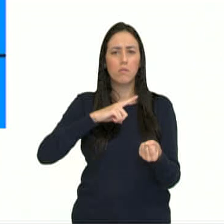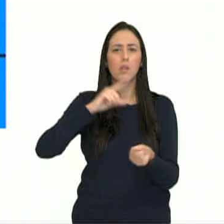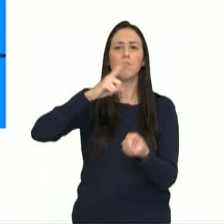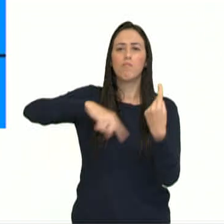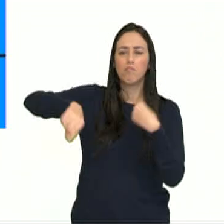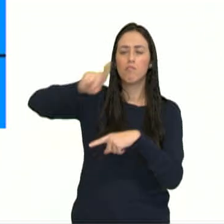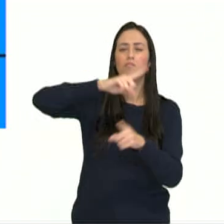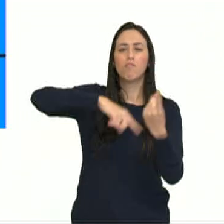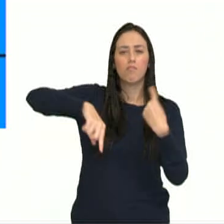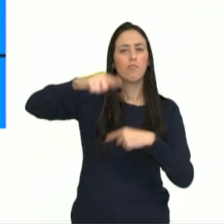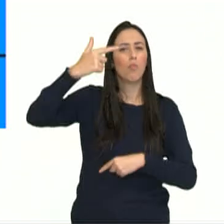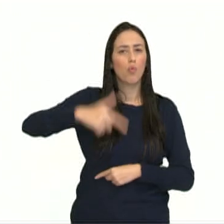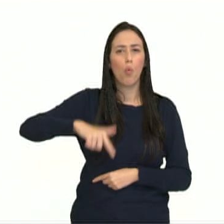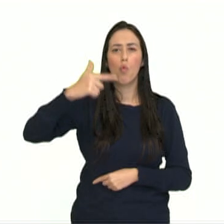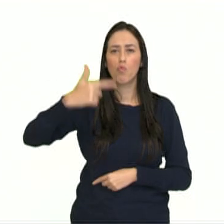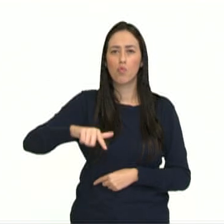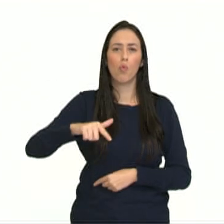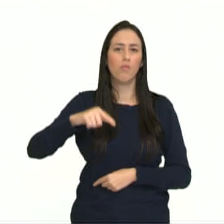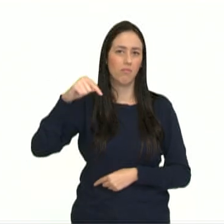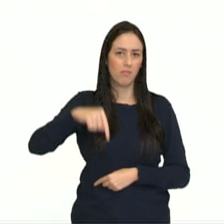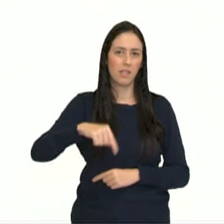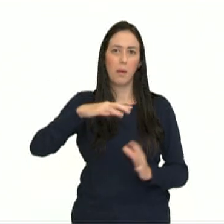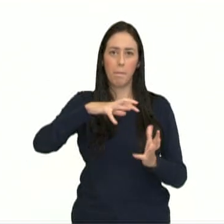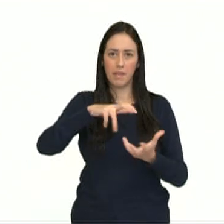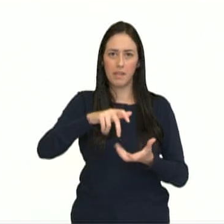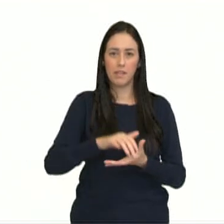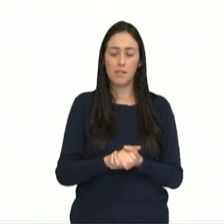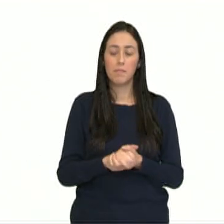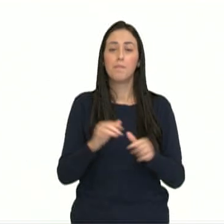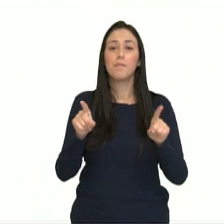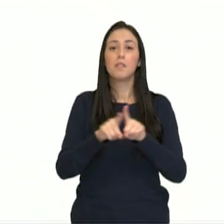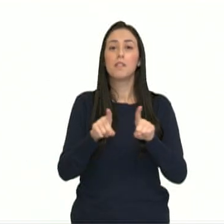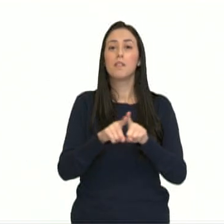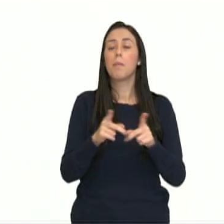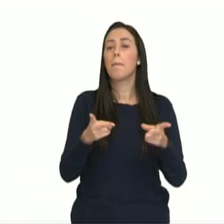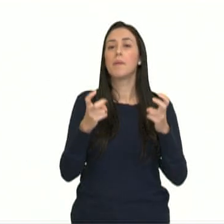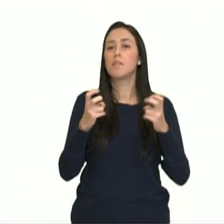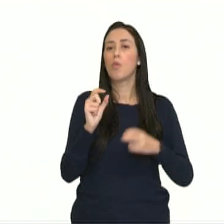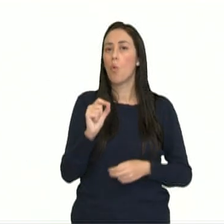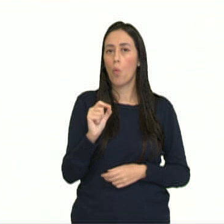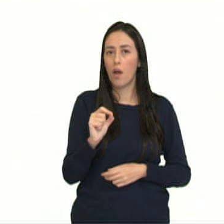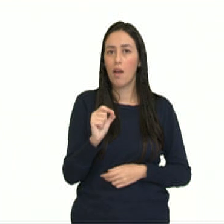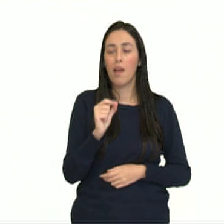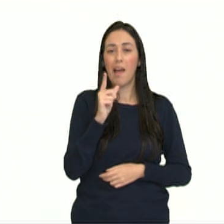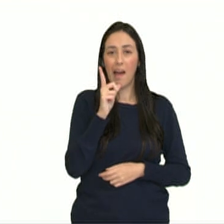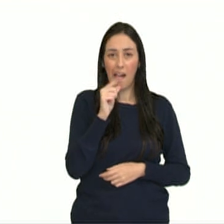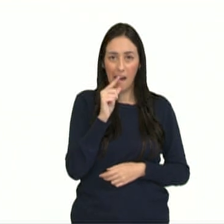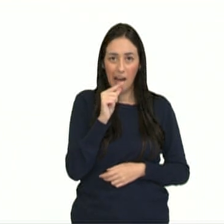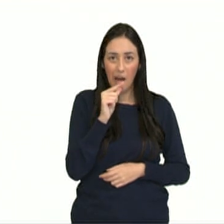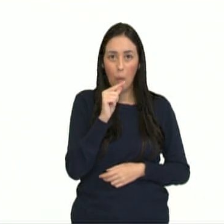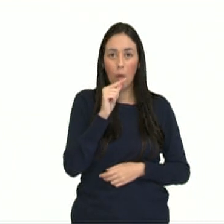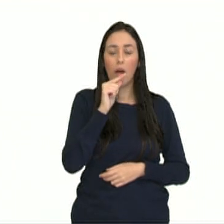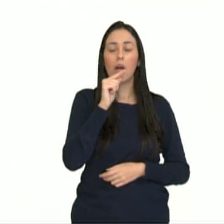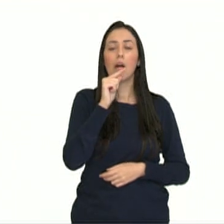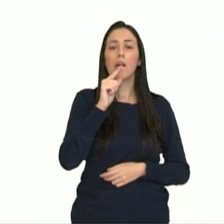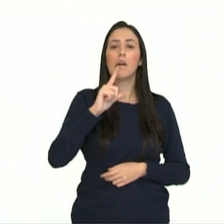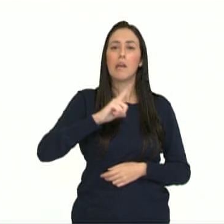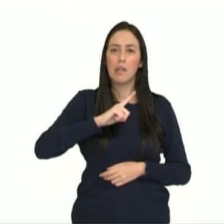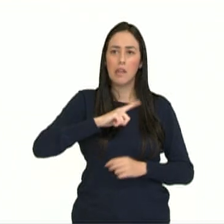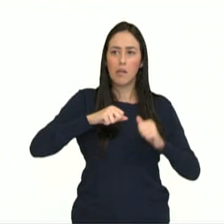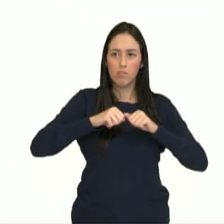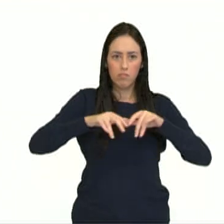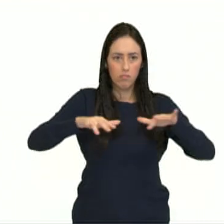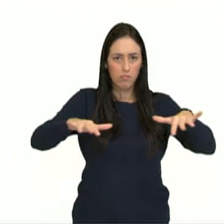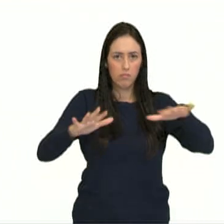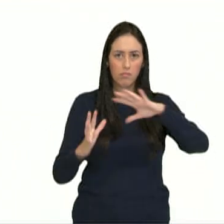e contínuo no nosso planeta. A gente também vai perceber que a água ela encontra-se distribuída